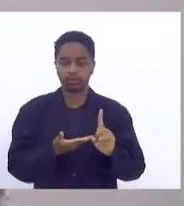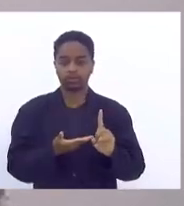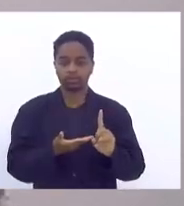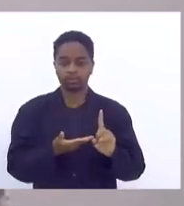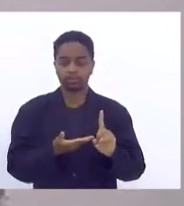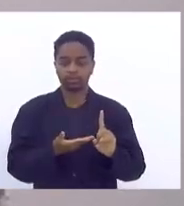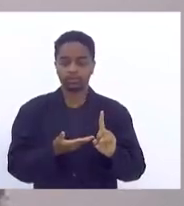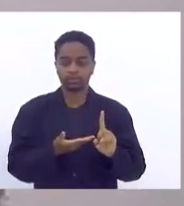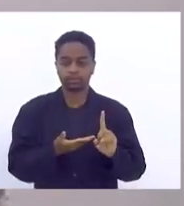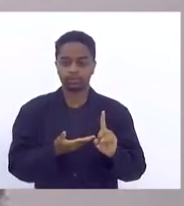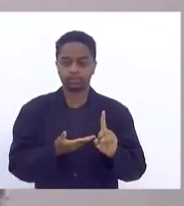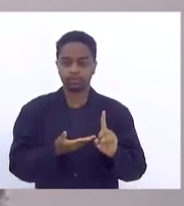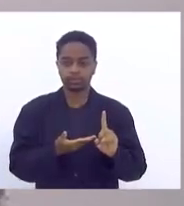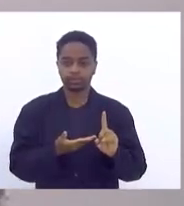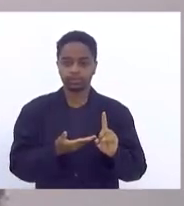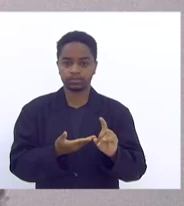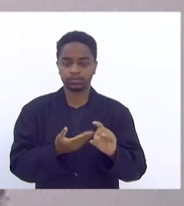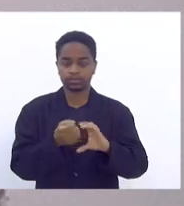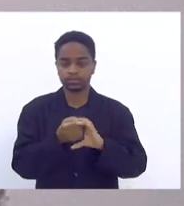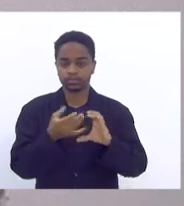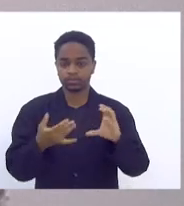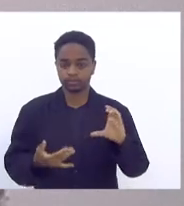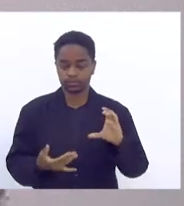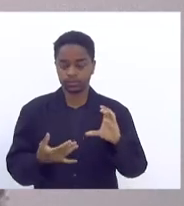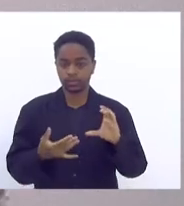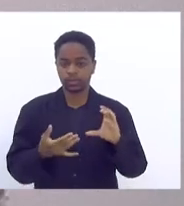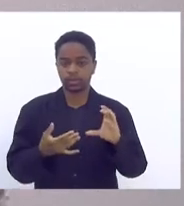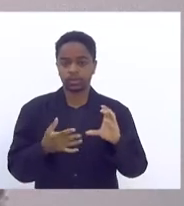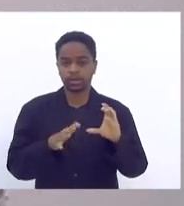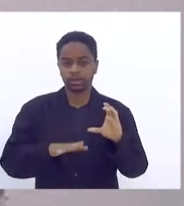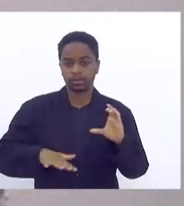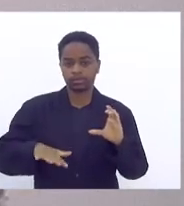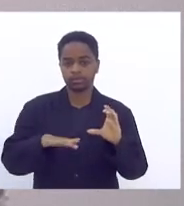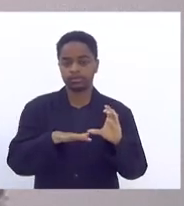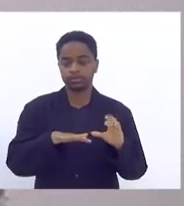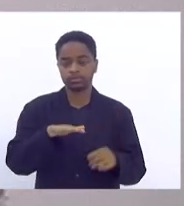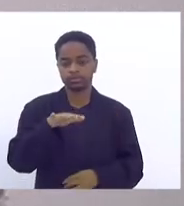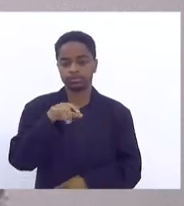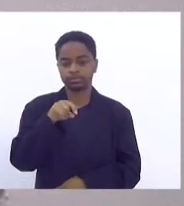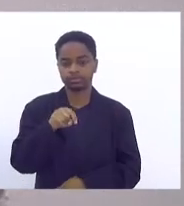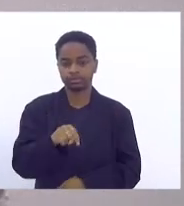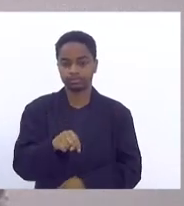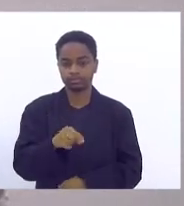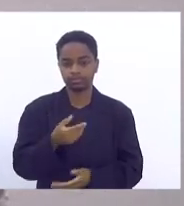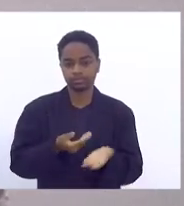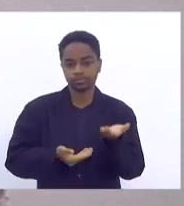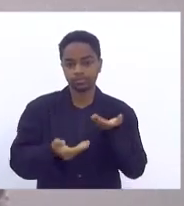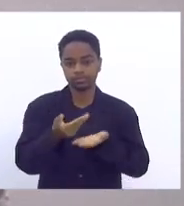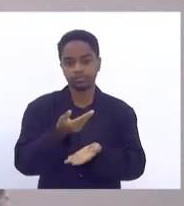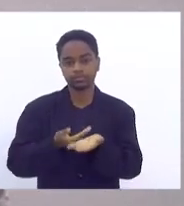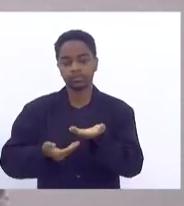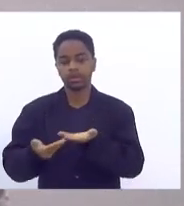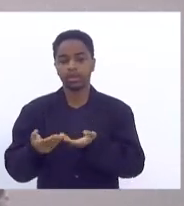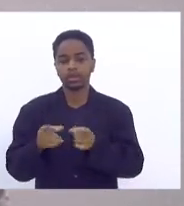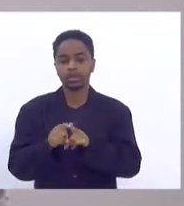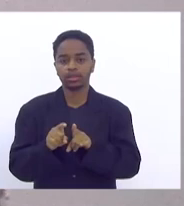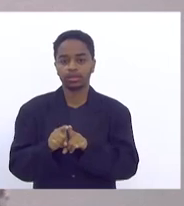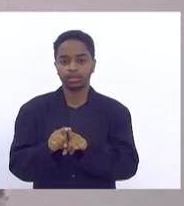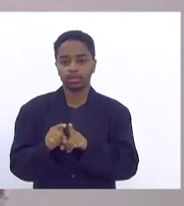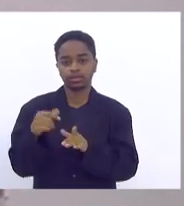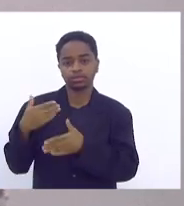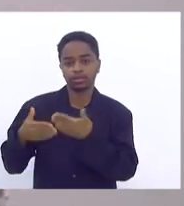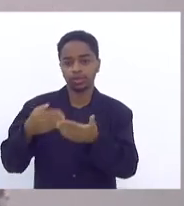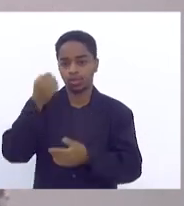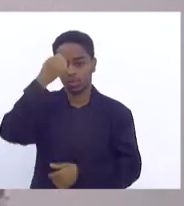essa Esse aspecto essa Seara do do compartilhamento do do do do